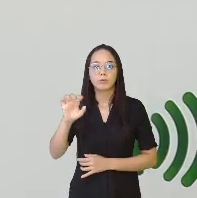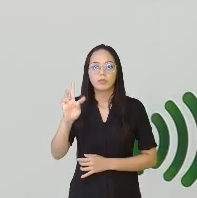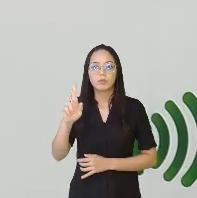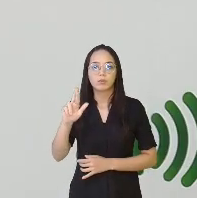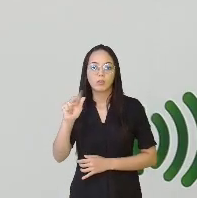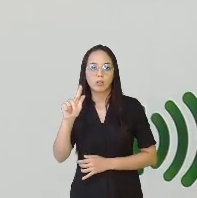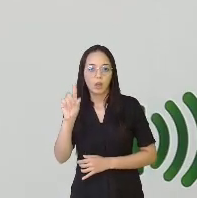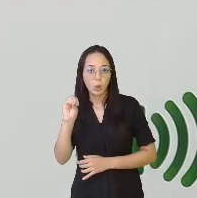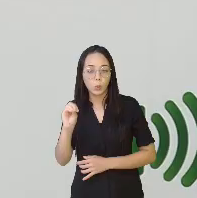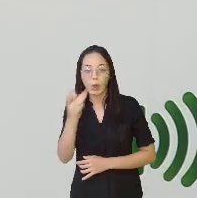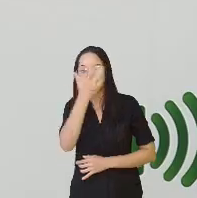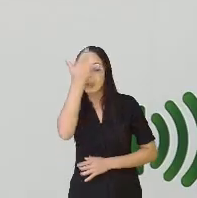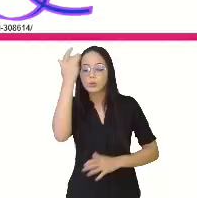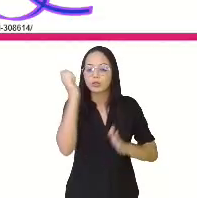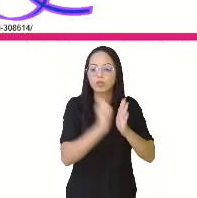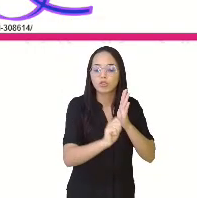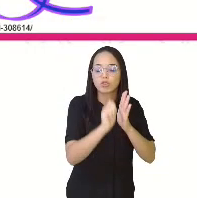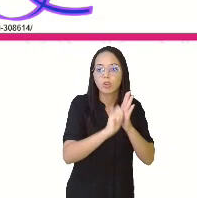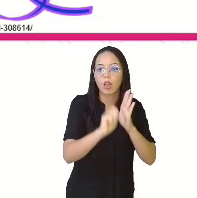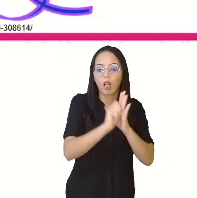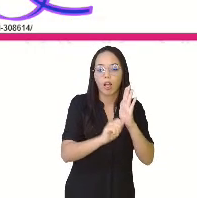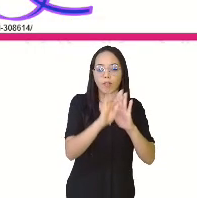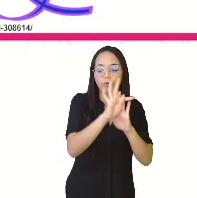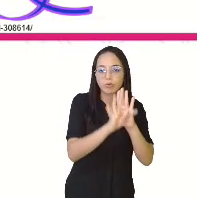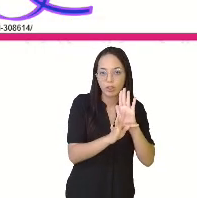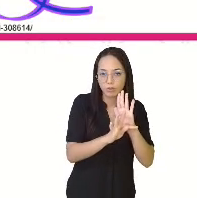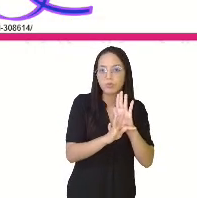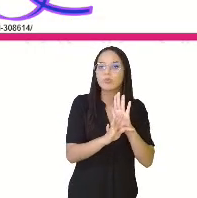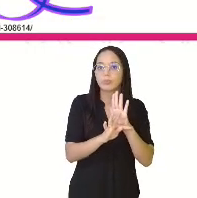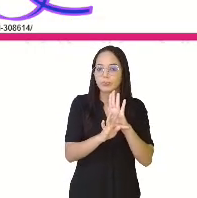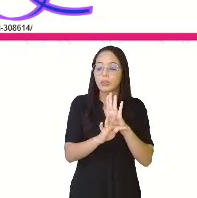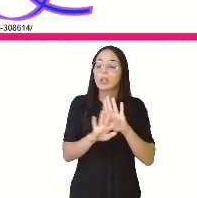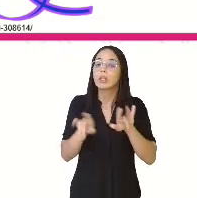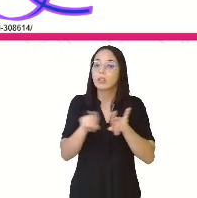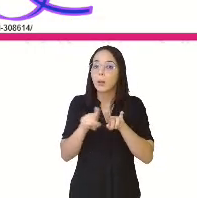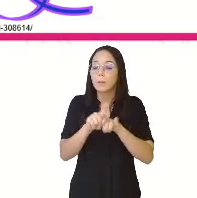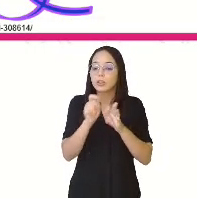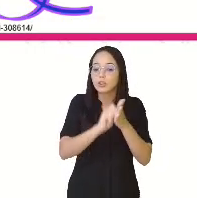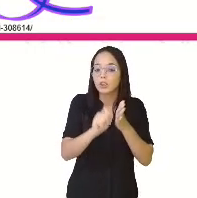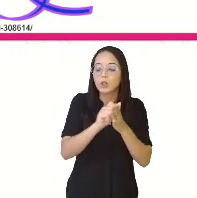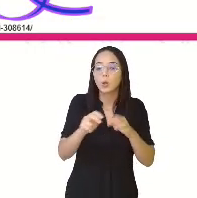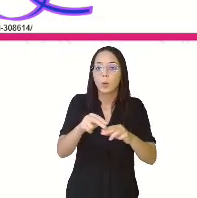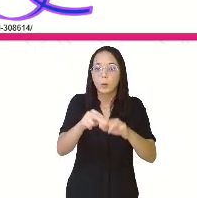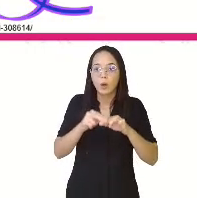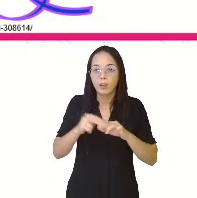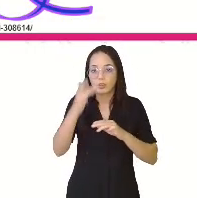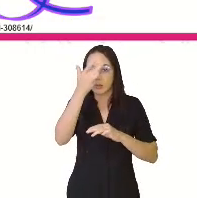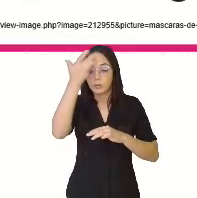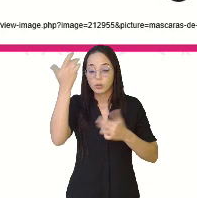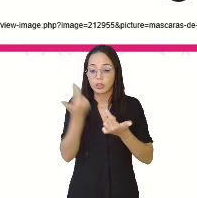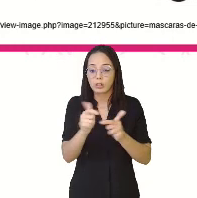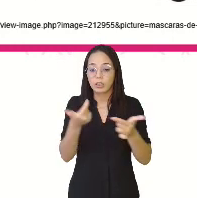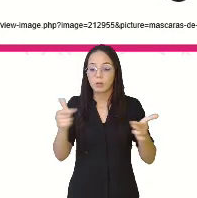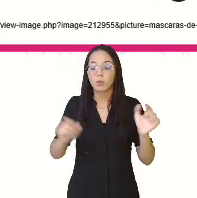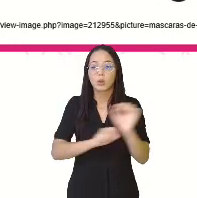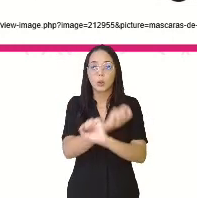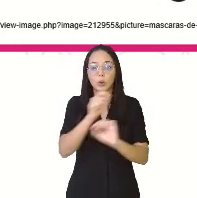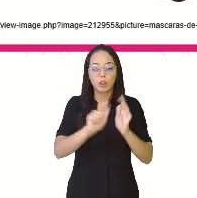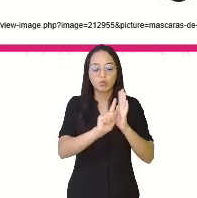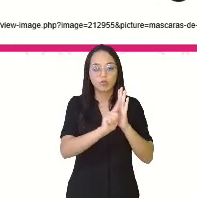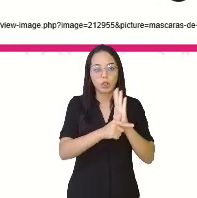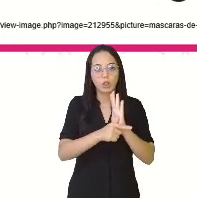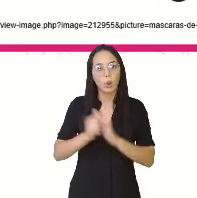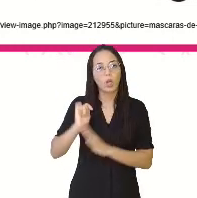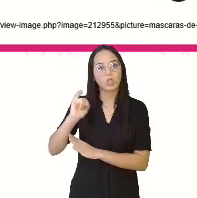ele é dirigido por produtores teatrais, e que, em sua maioria, são pertencentes ao gênero narrativo.